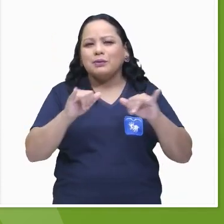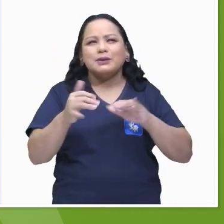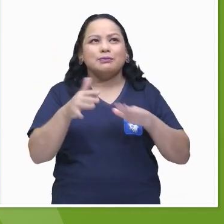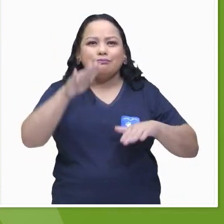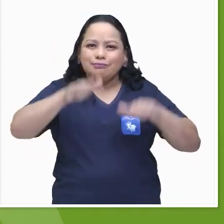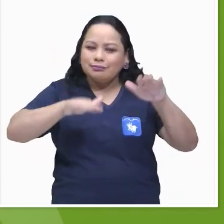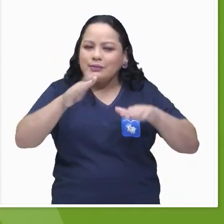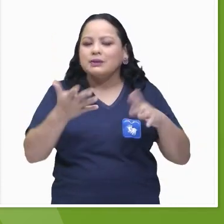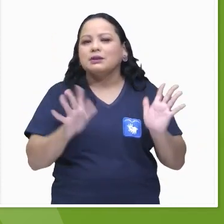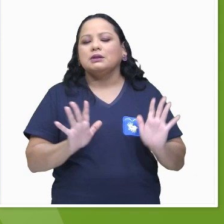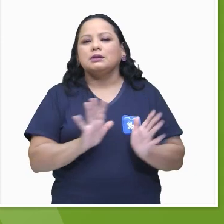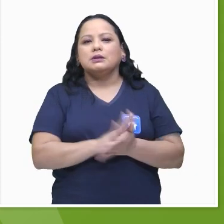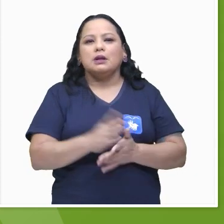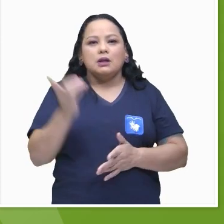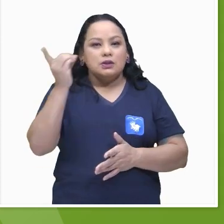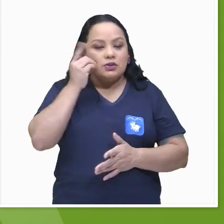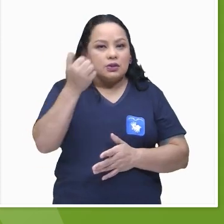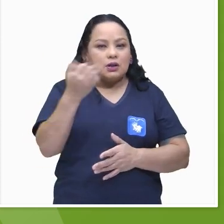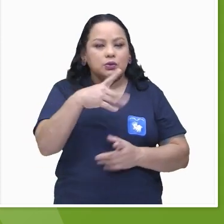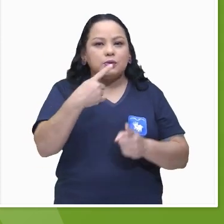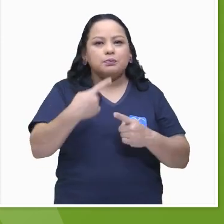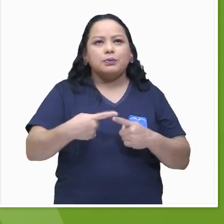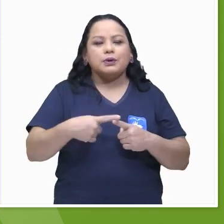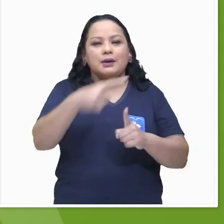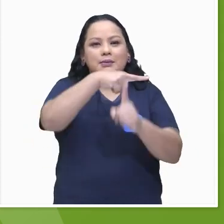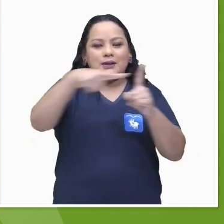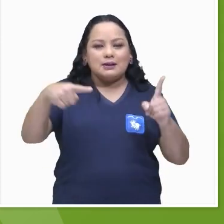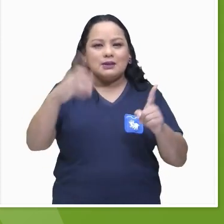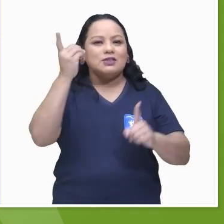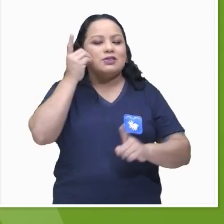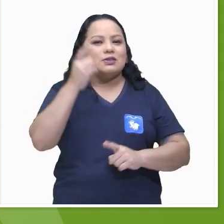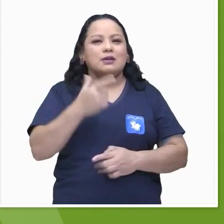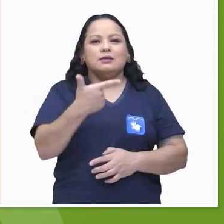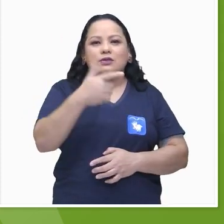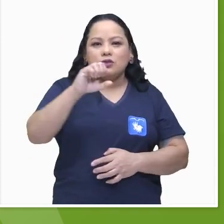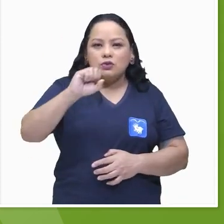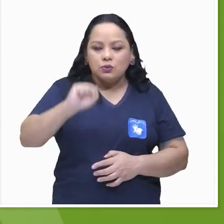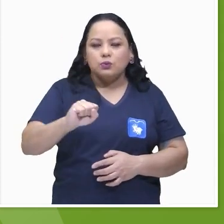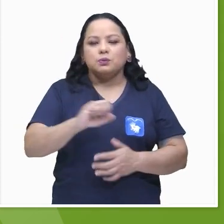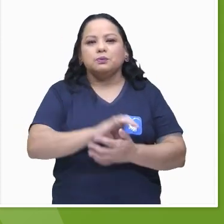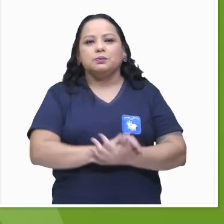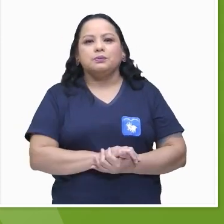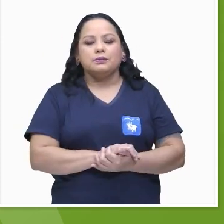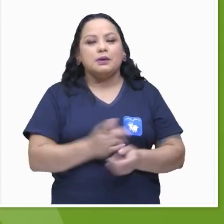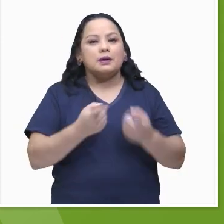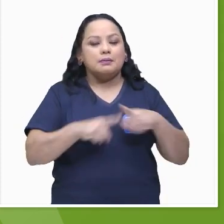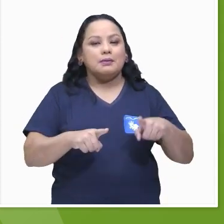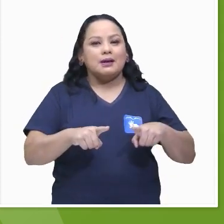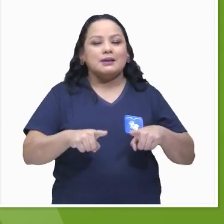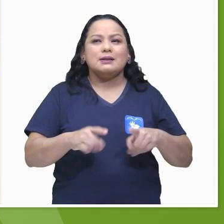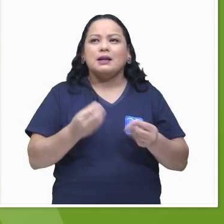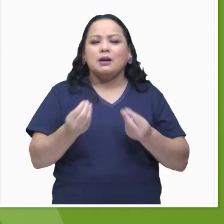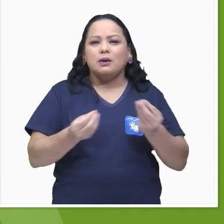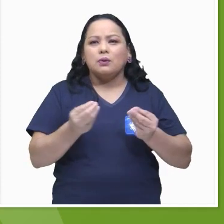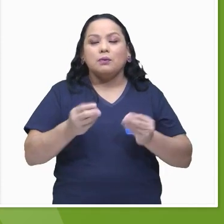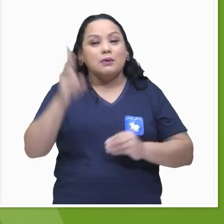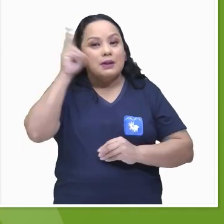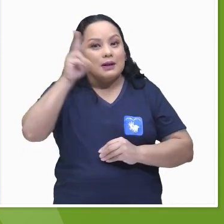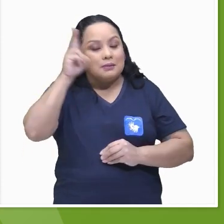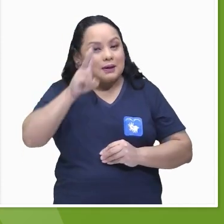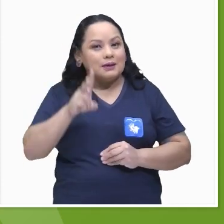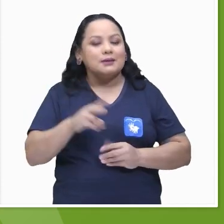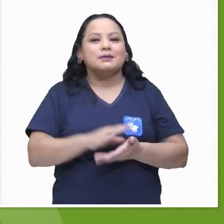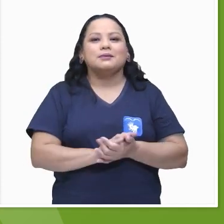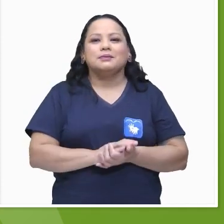só falam ali dia 14 porque é metade do dia 28, né? Dos 28 dias do ciclo, tá? Mas isso é uma média, lembrando que tem